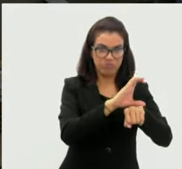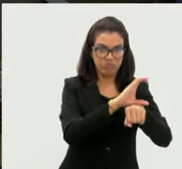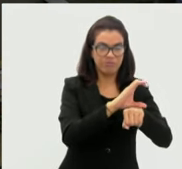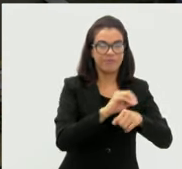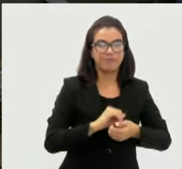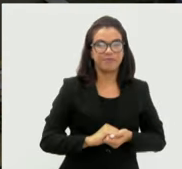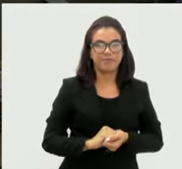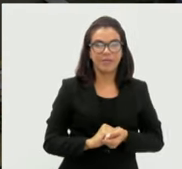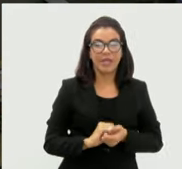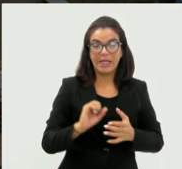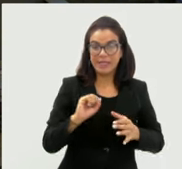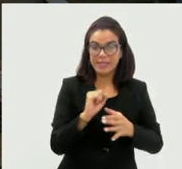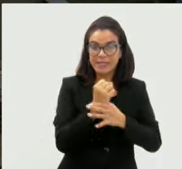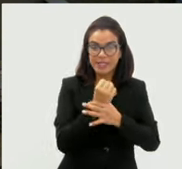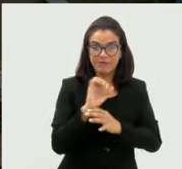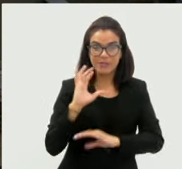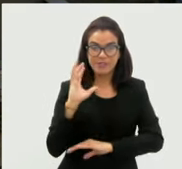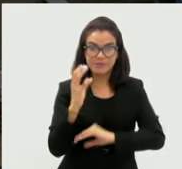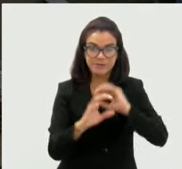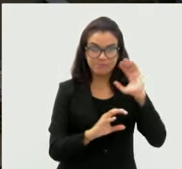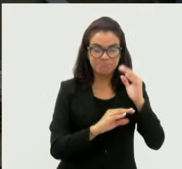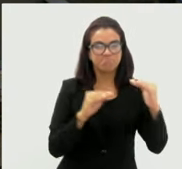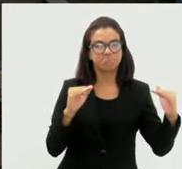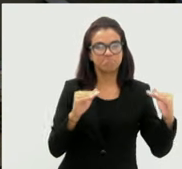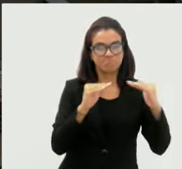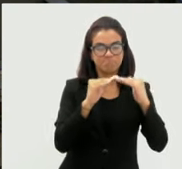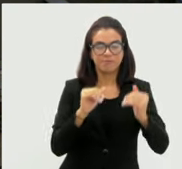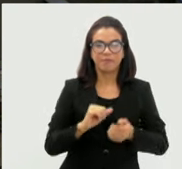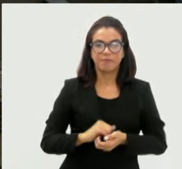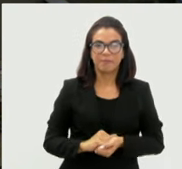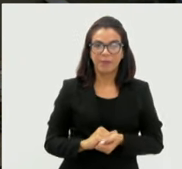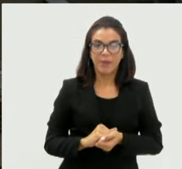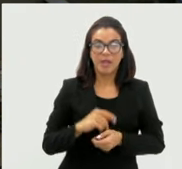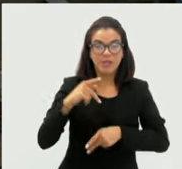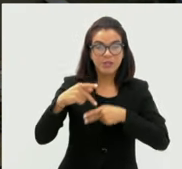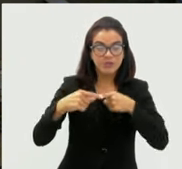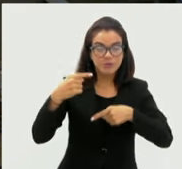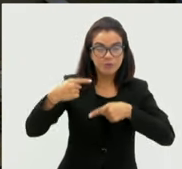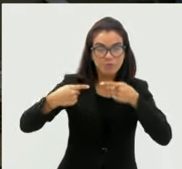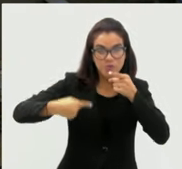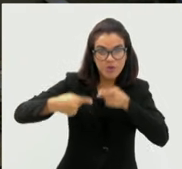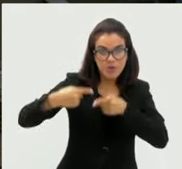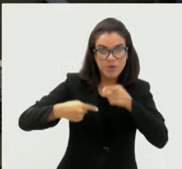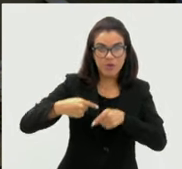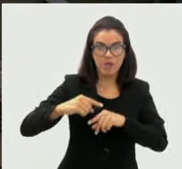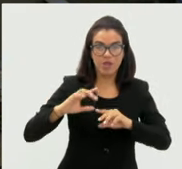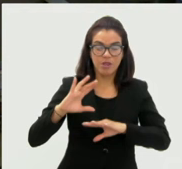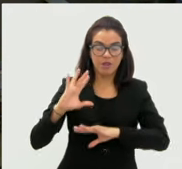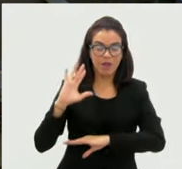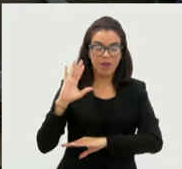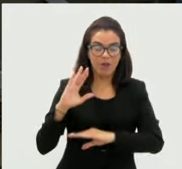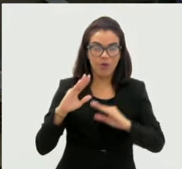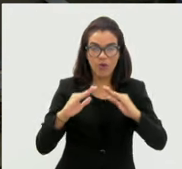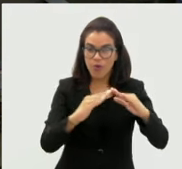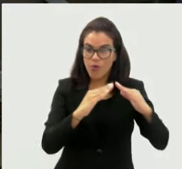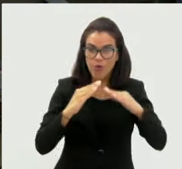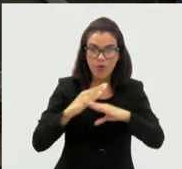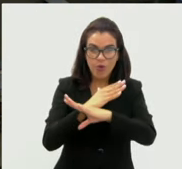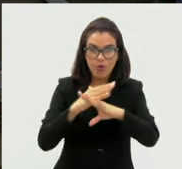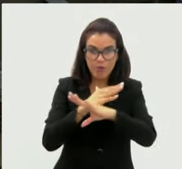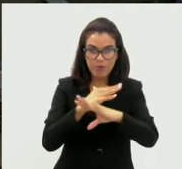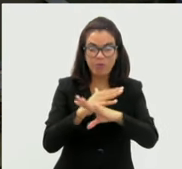de Defesa no Meio Ambiente favorável, de Política Urbana, Habitação e Assuntos Fundiários favorável e de